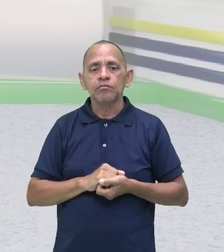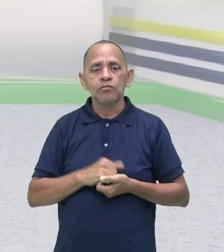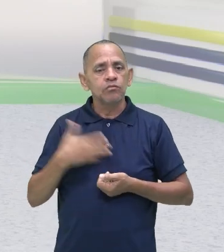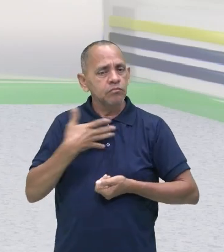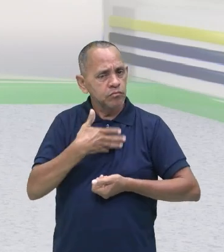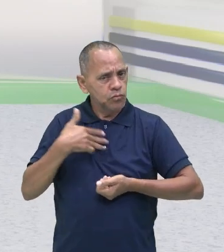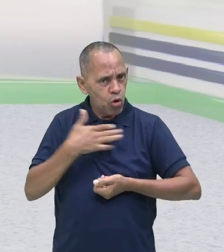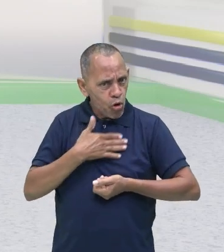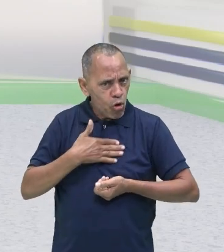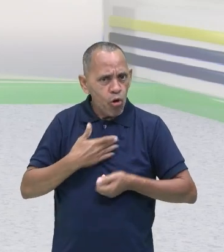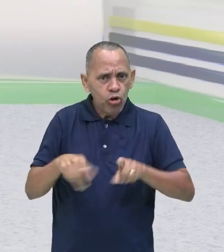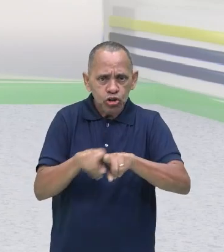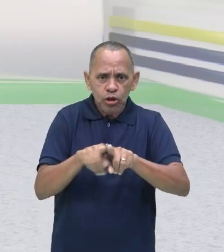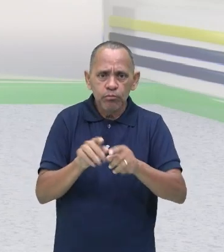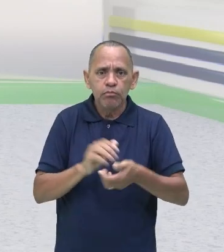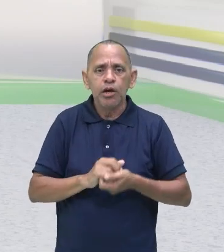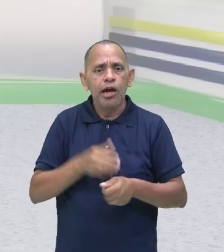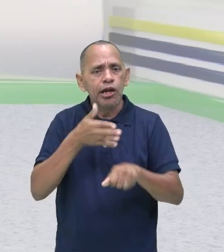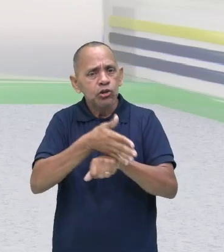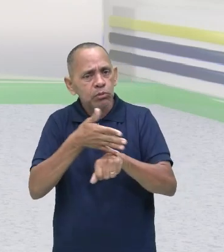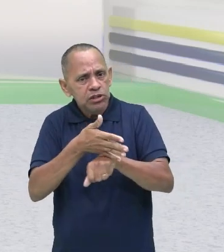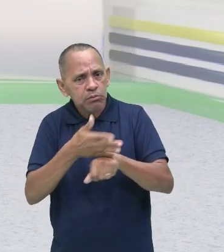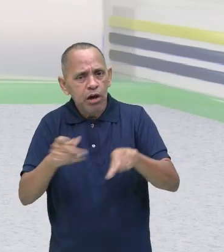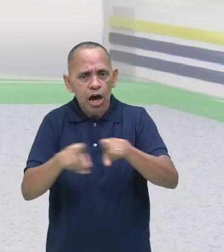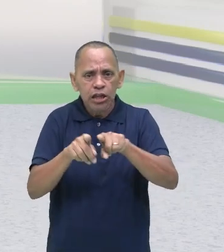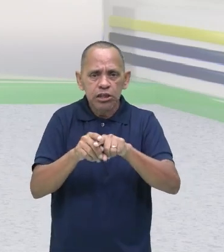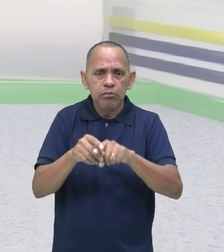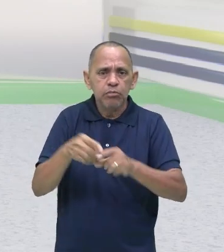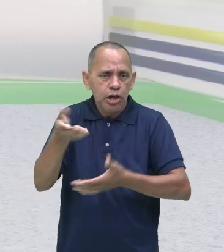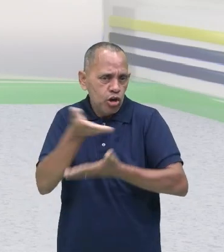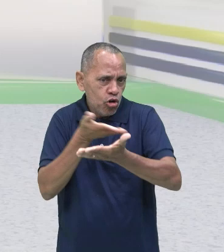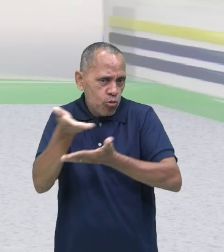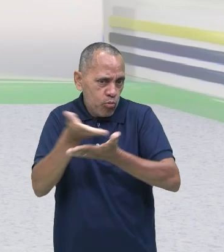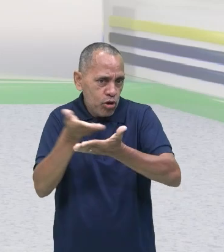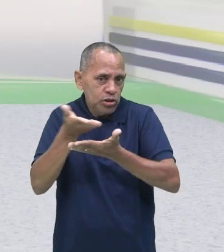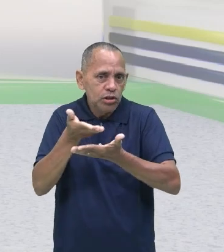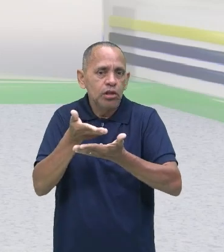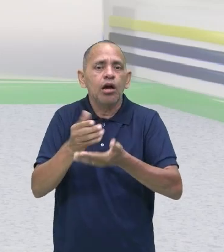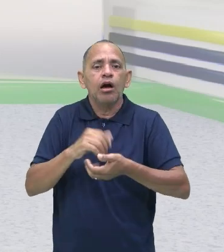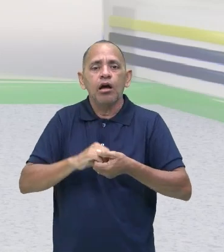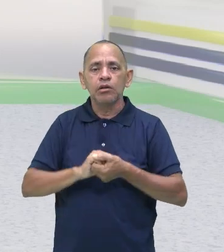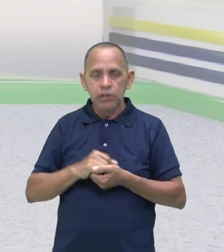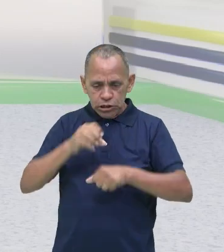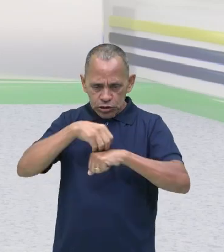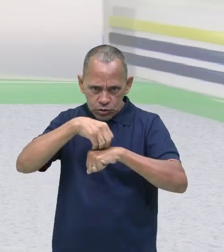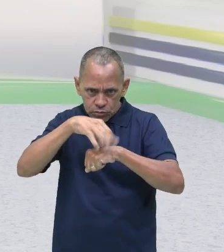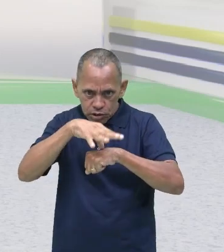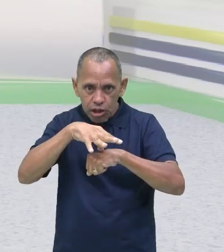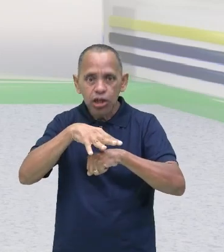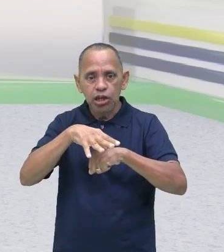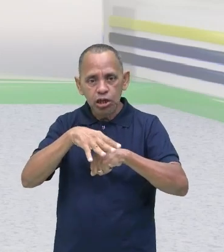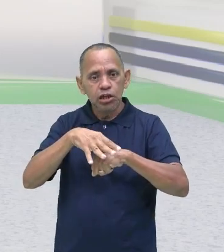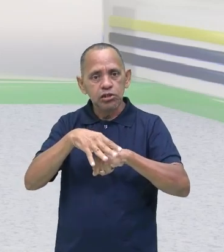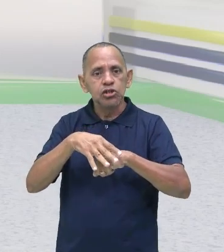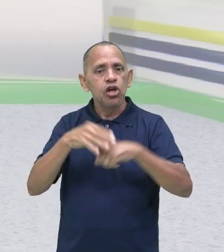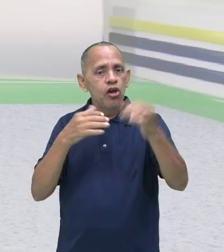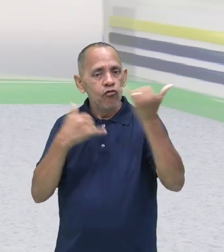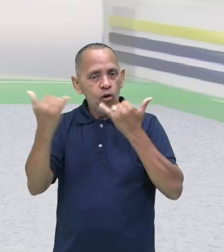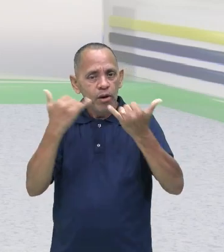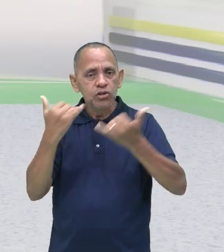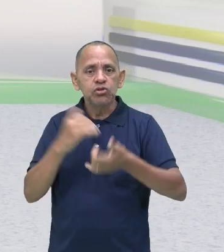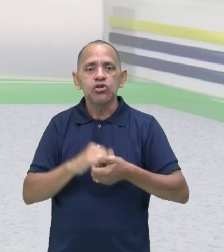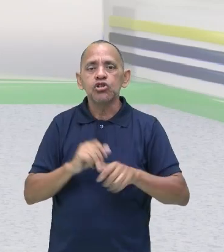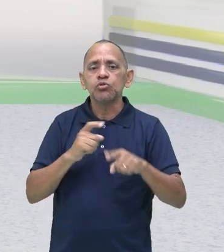Gosto de saber da ideia dos meus colegas, gosto de compartilhar as minhas, porque eu sei que quando a gente compartilha, algo grande surge,